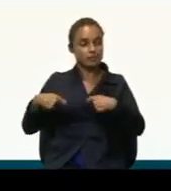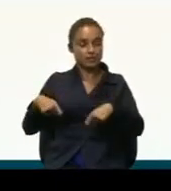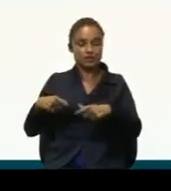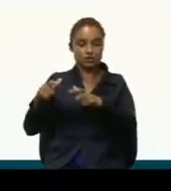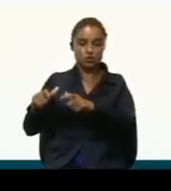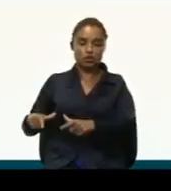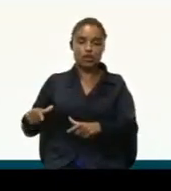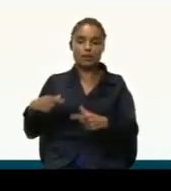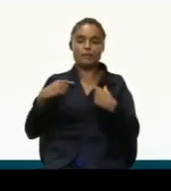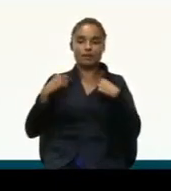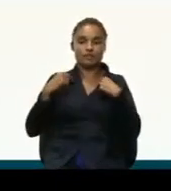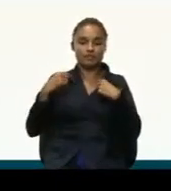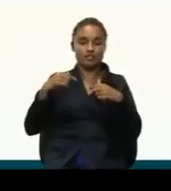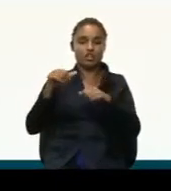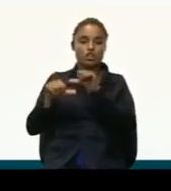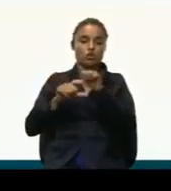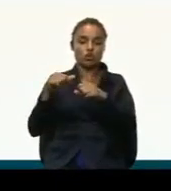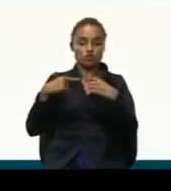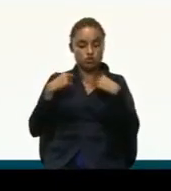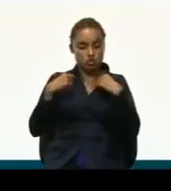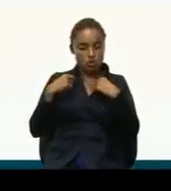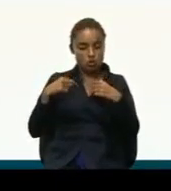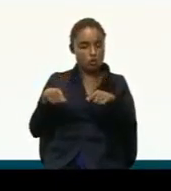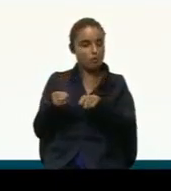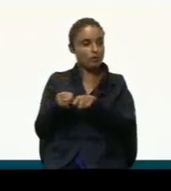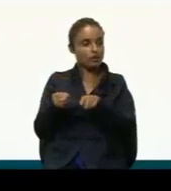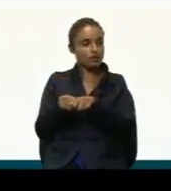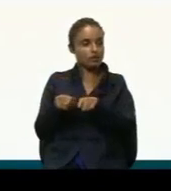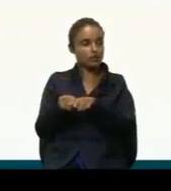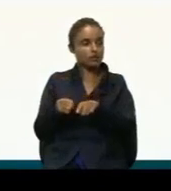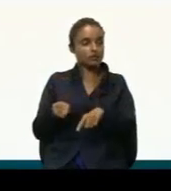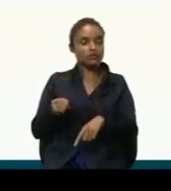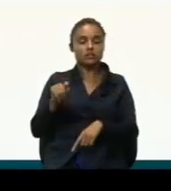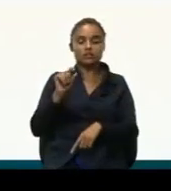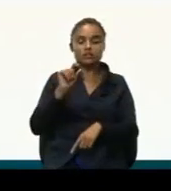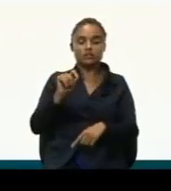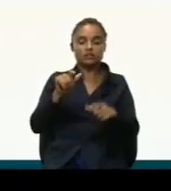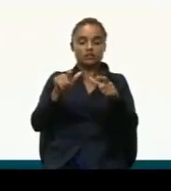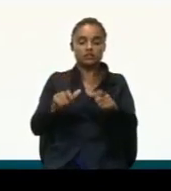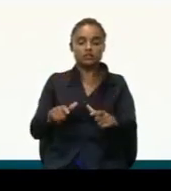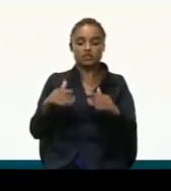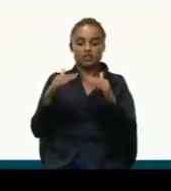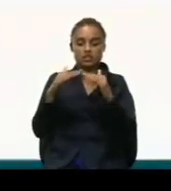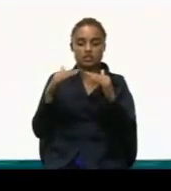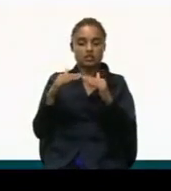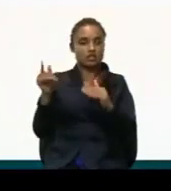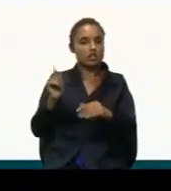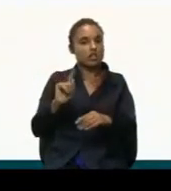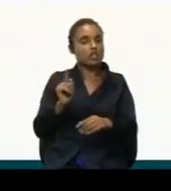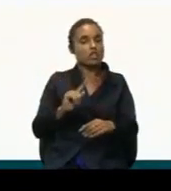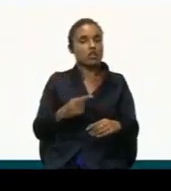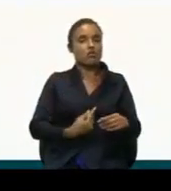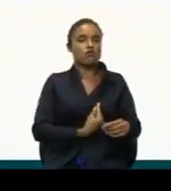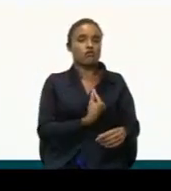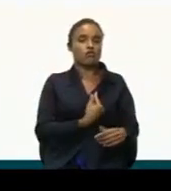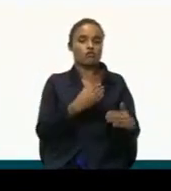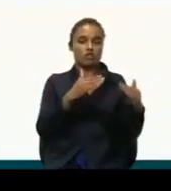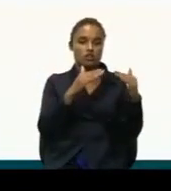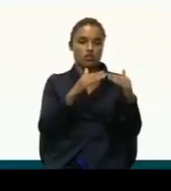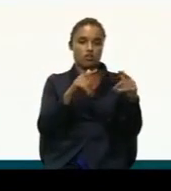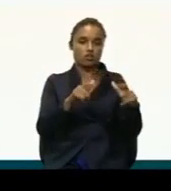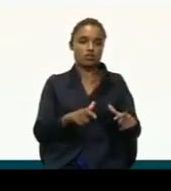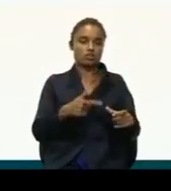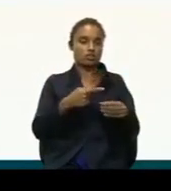dois. Alojamento, é óbvio, alojamento só para quem não reside na cidade da obra. Local